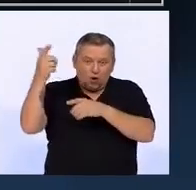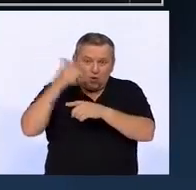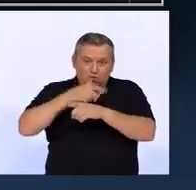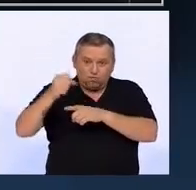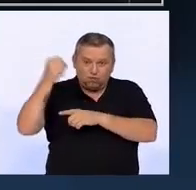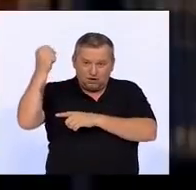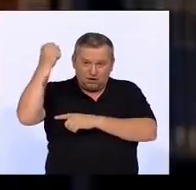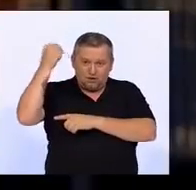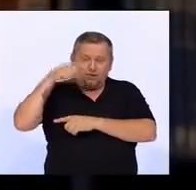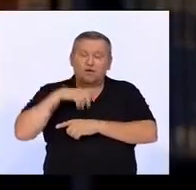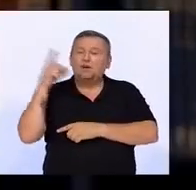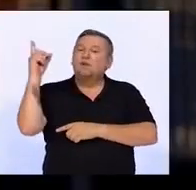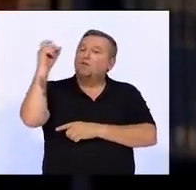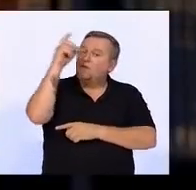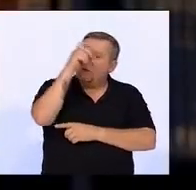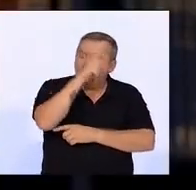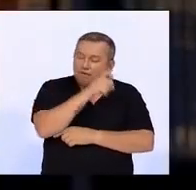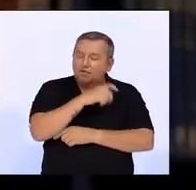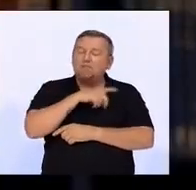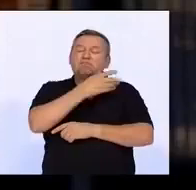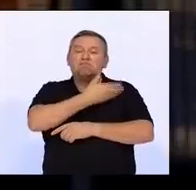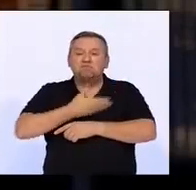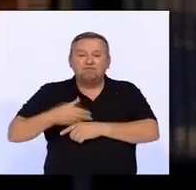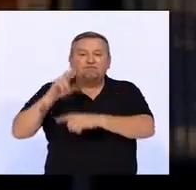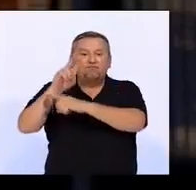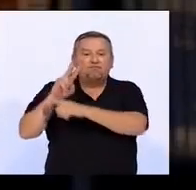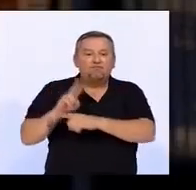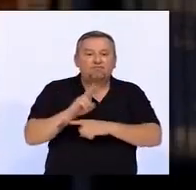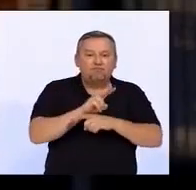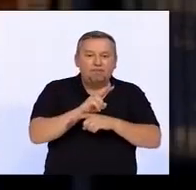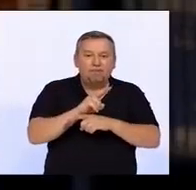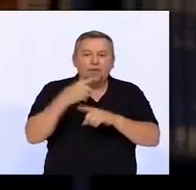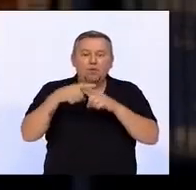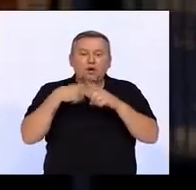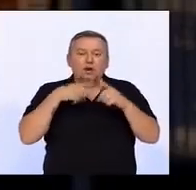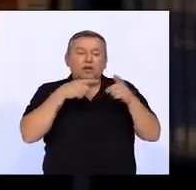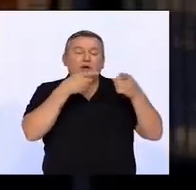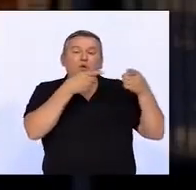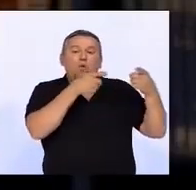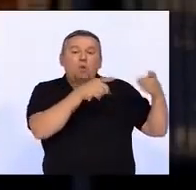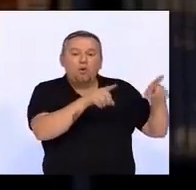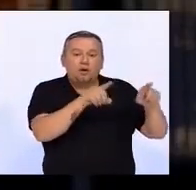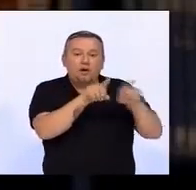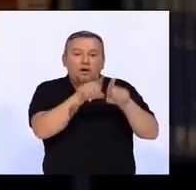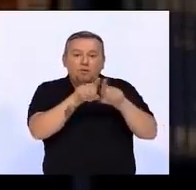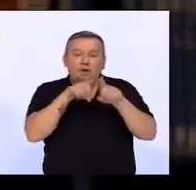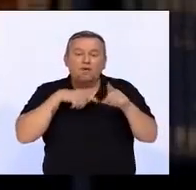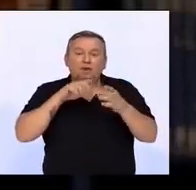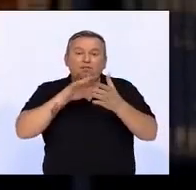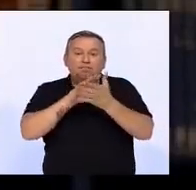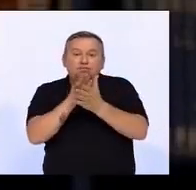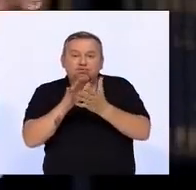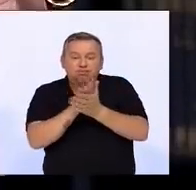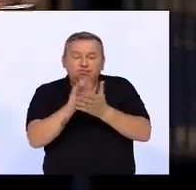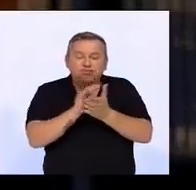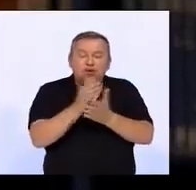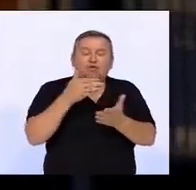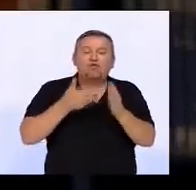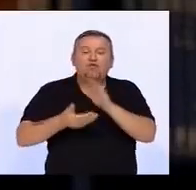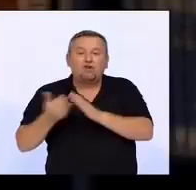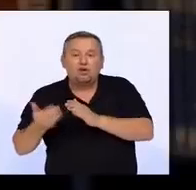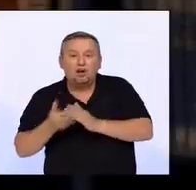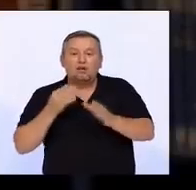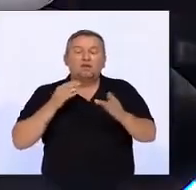já tem metade da população, do eleitorado, contra, e dentro de um processo de radicalização através das redes sociais, através